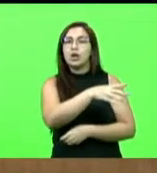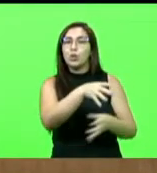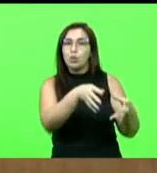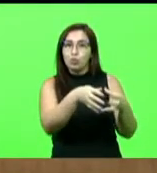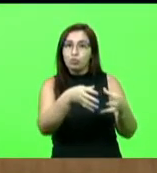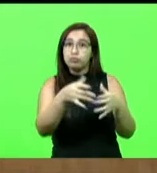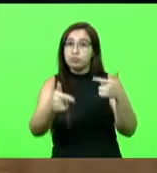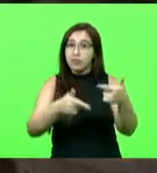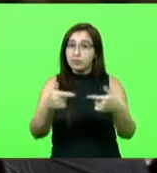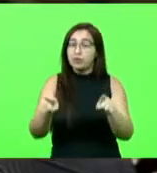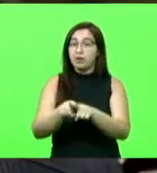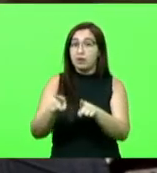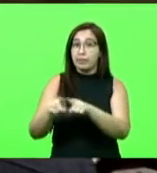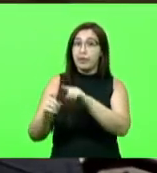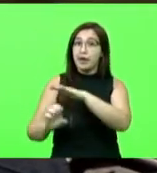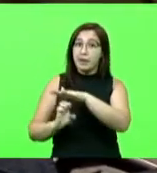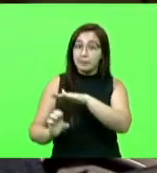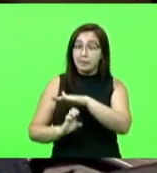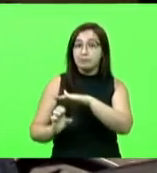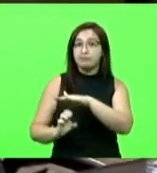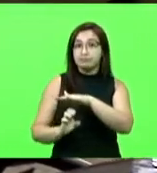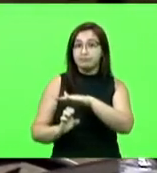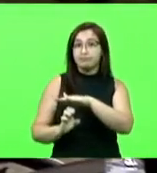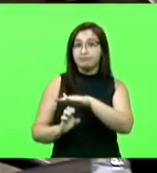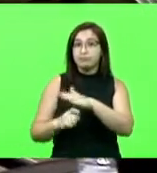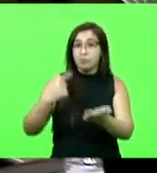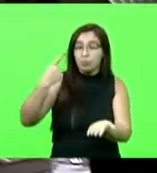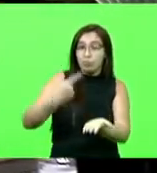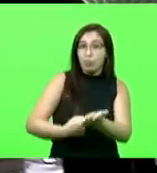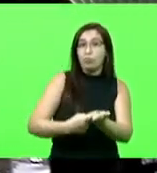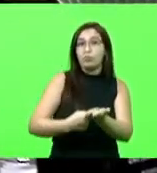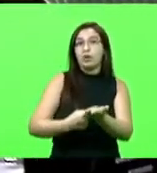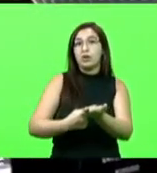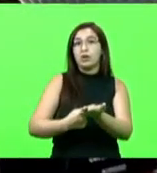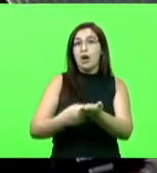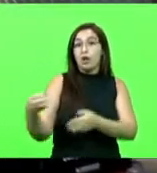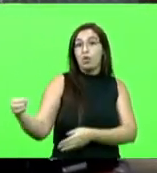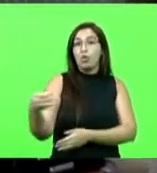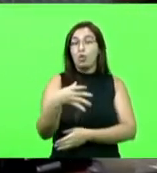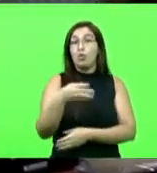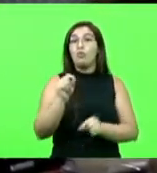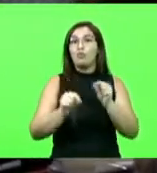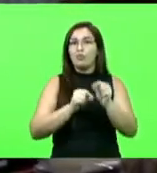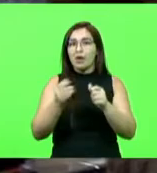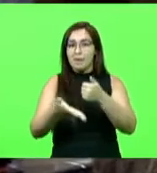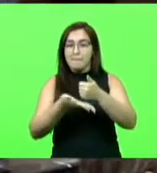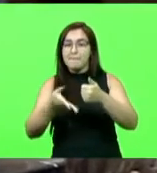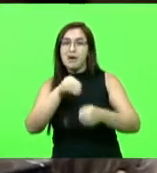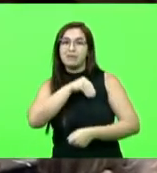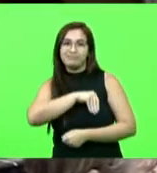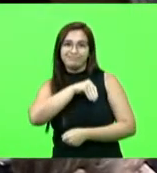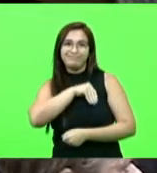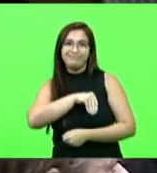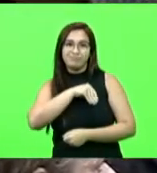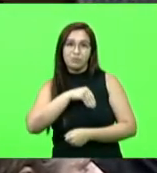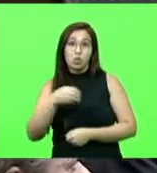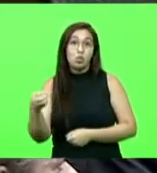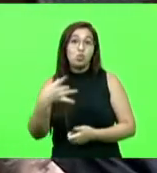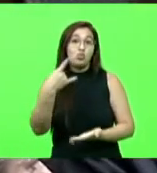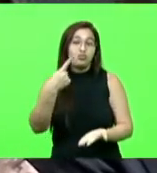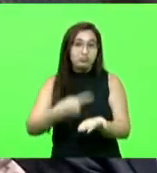os empresários para estabelecer esse novo piso. Feito este acordo, a quem